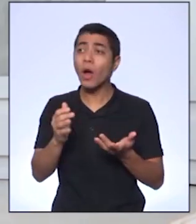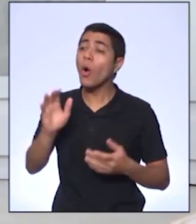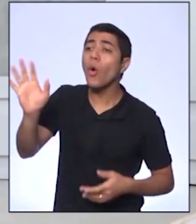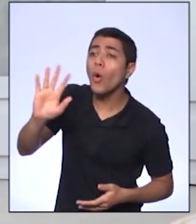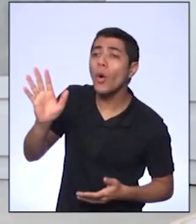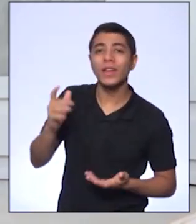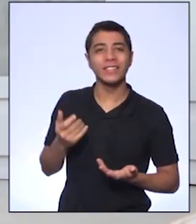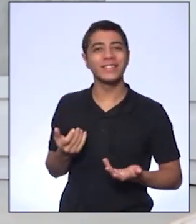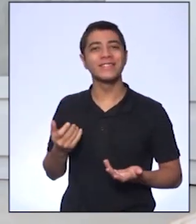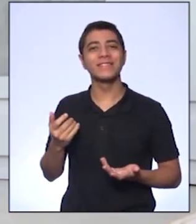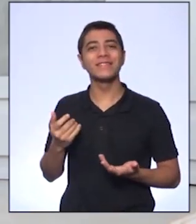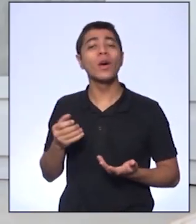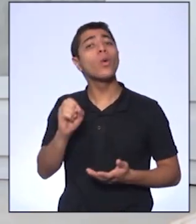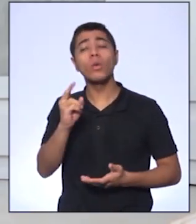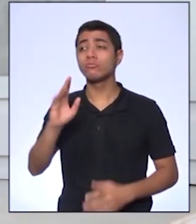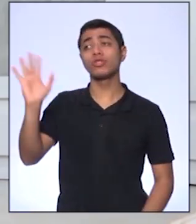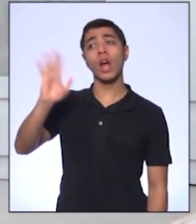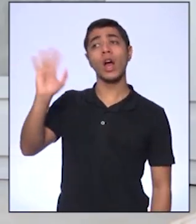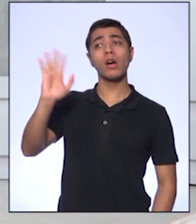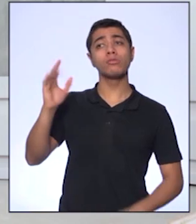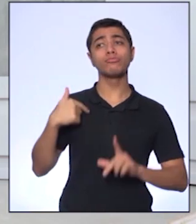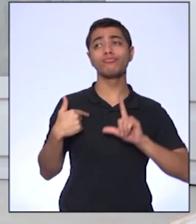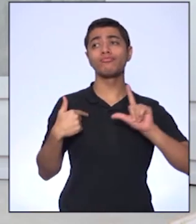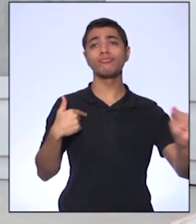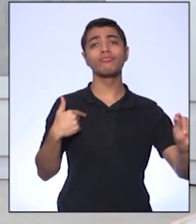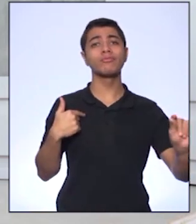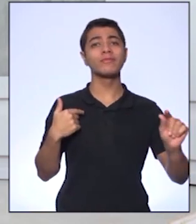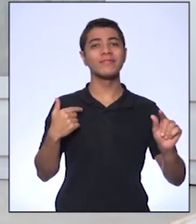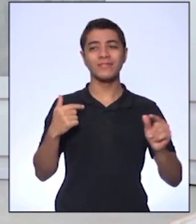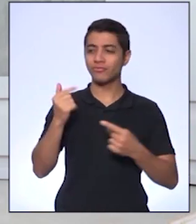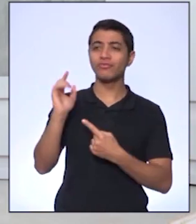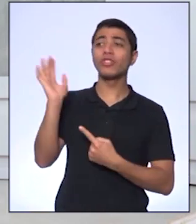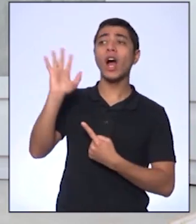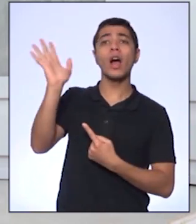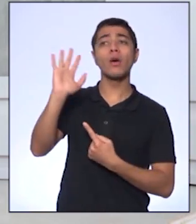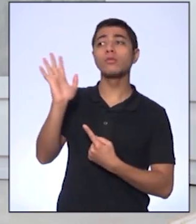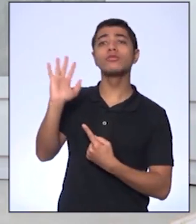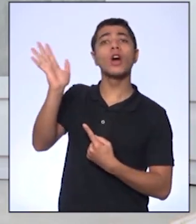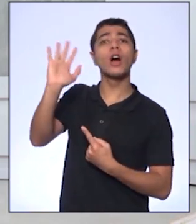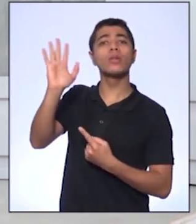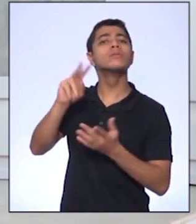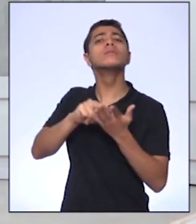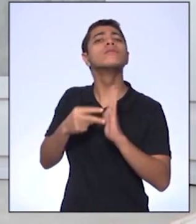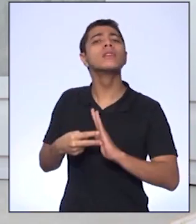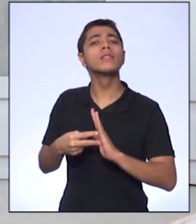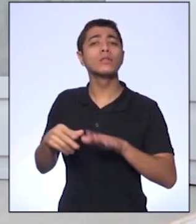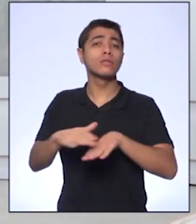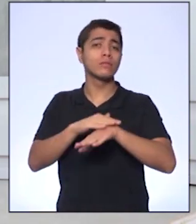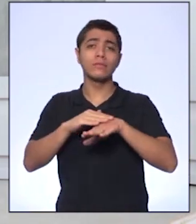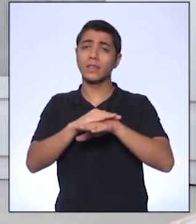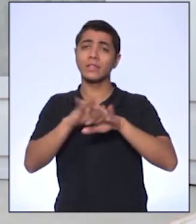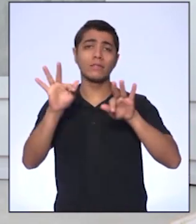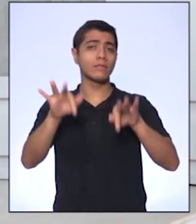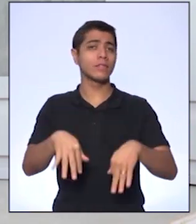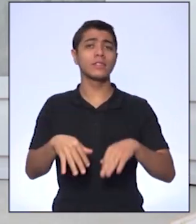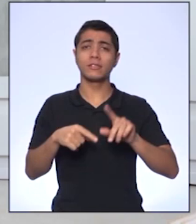se encerrando. É isso que a gente está falando. Então é importante que a gente observe uma coisa. Agora, presta atenção, mas presta atenção de